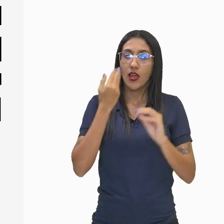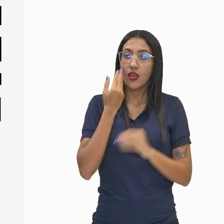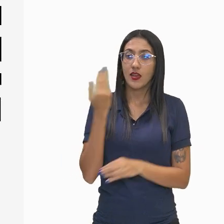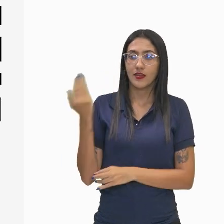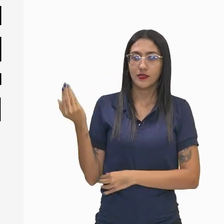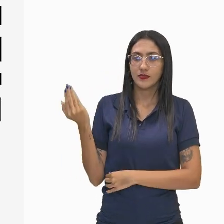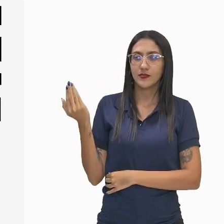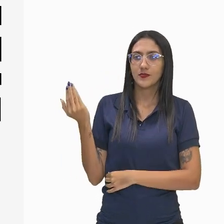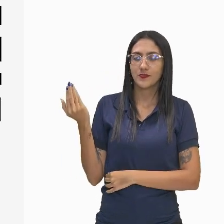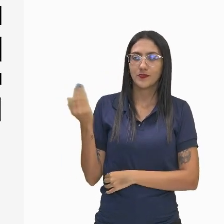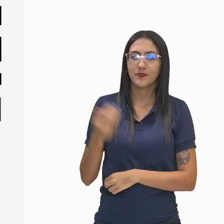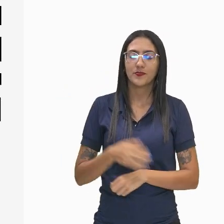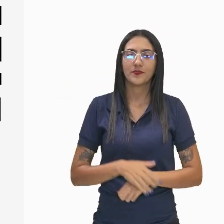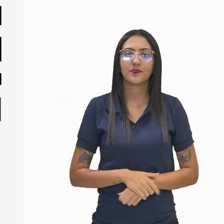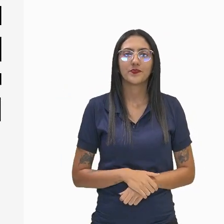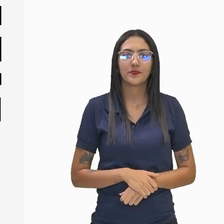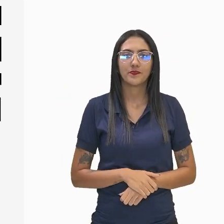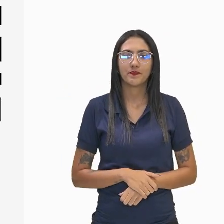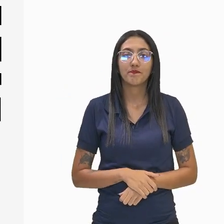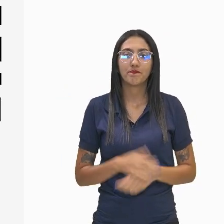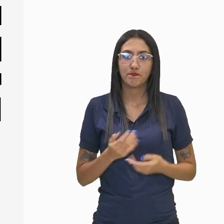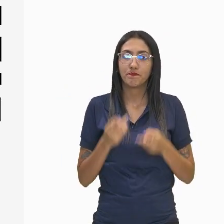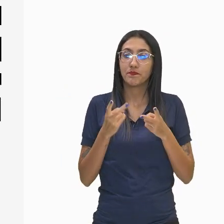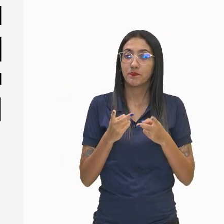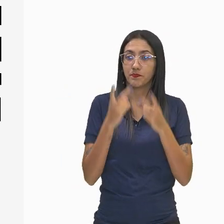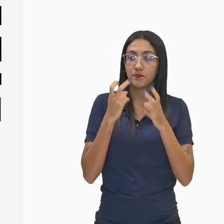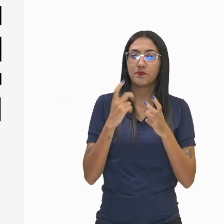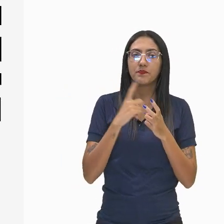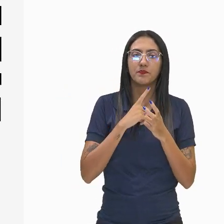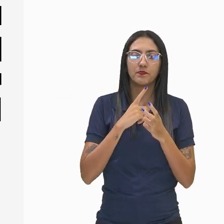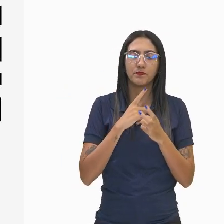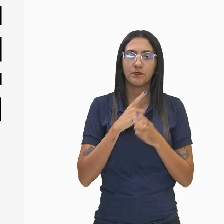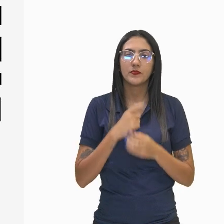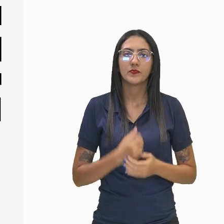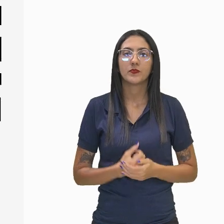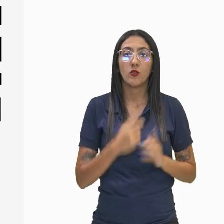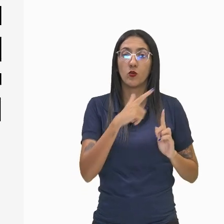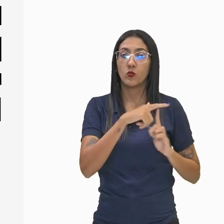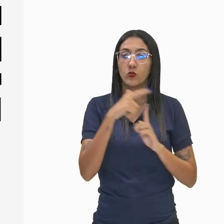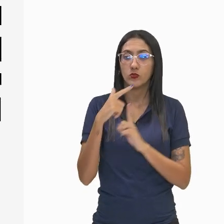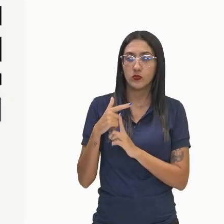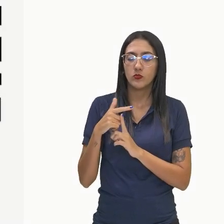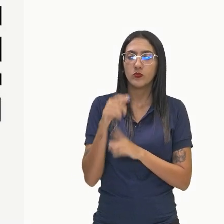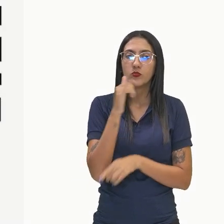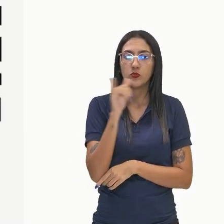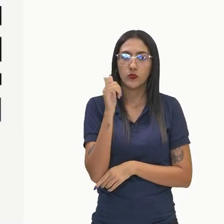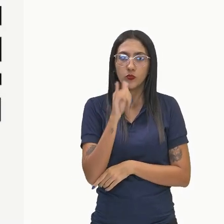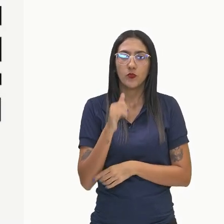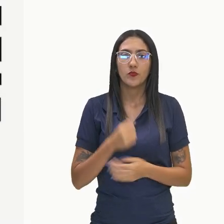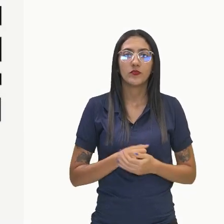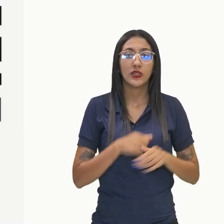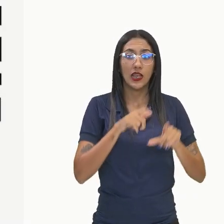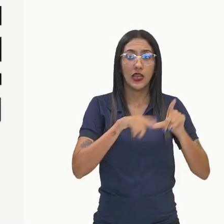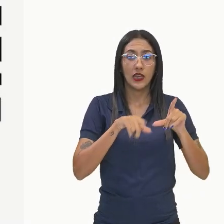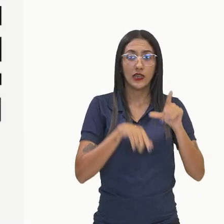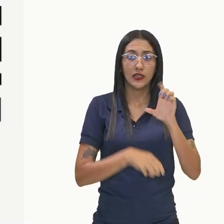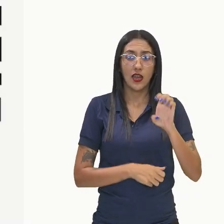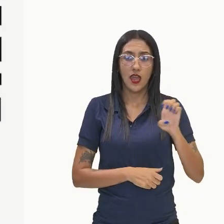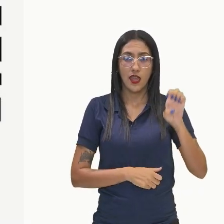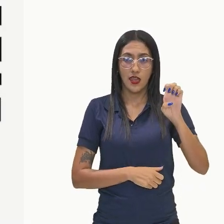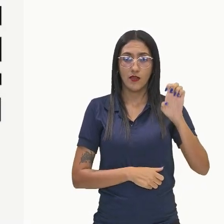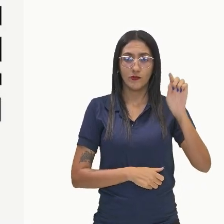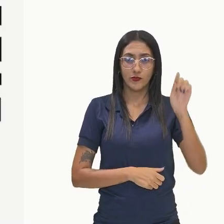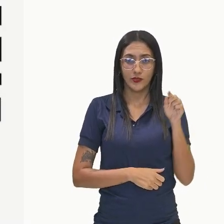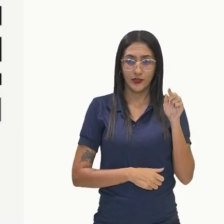esta aí. Veja que nós temos representado a força contra-eletromotriz pela letra epsilon', aqui,